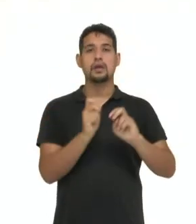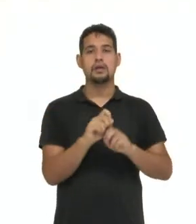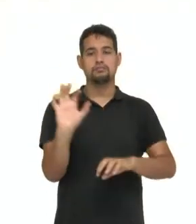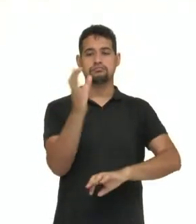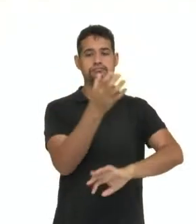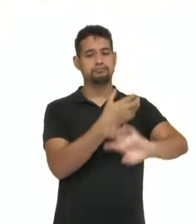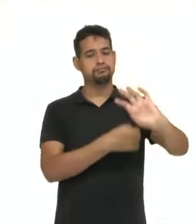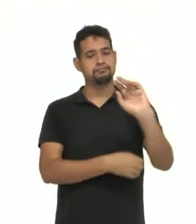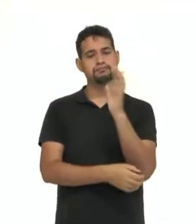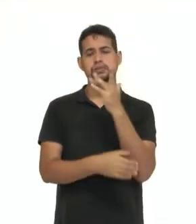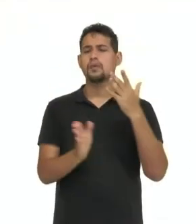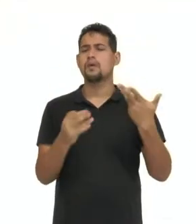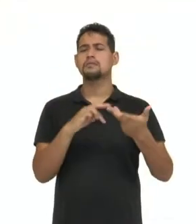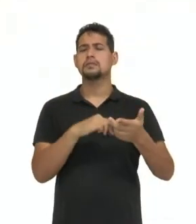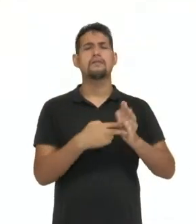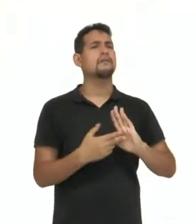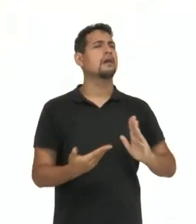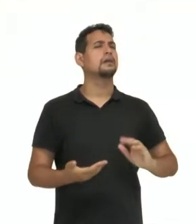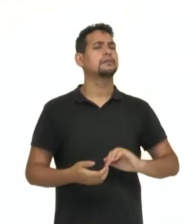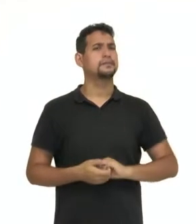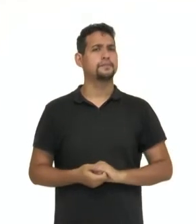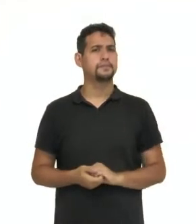ambiente. Qual é o significado?